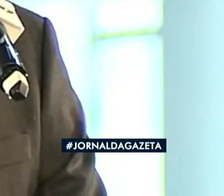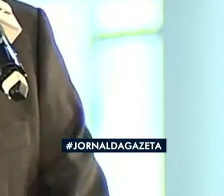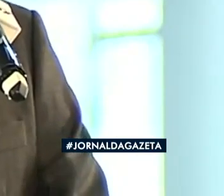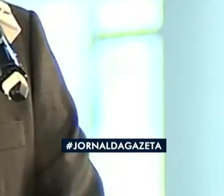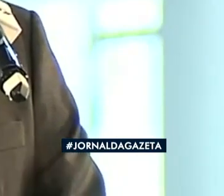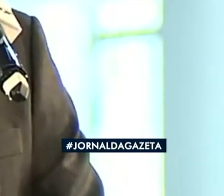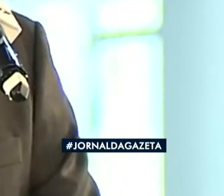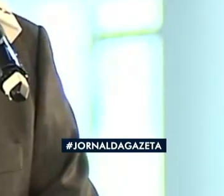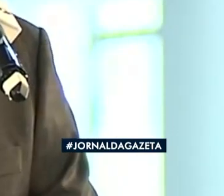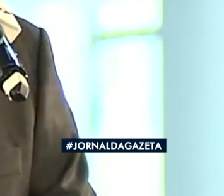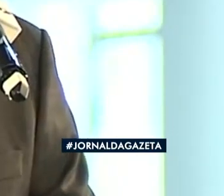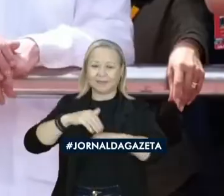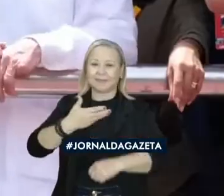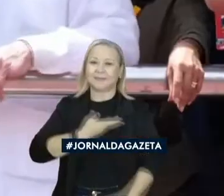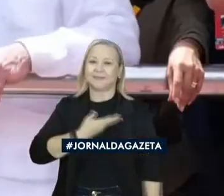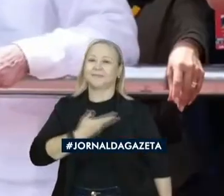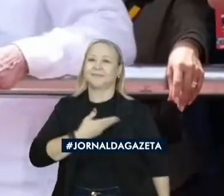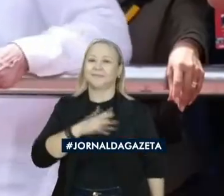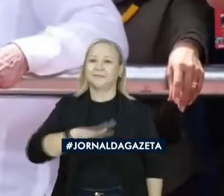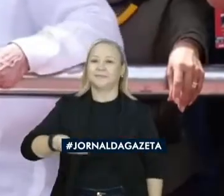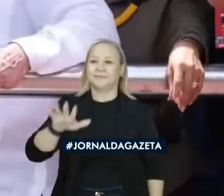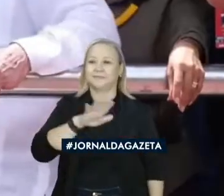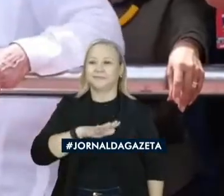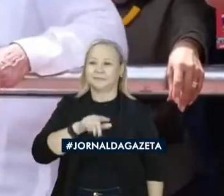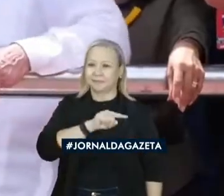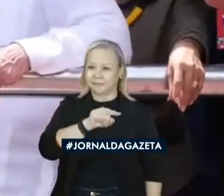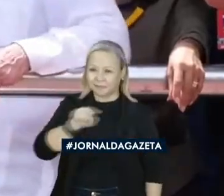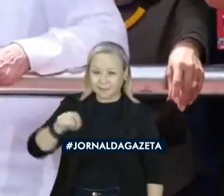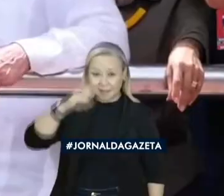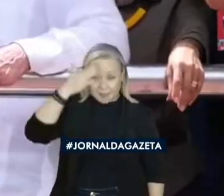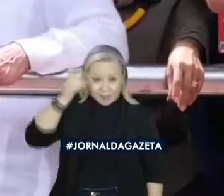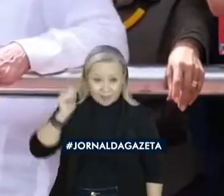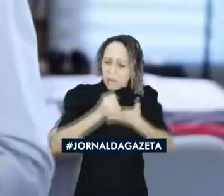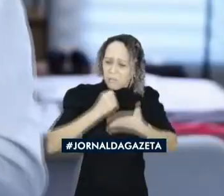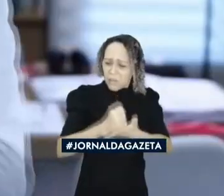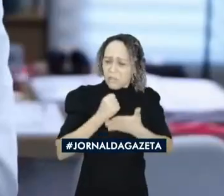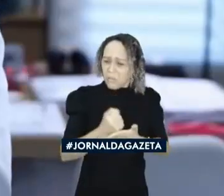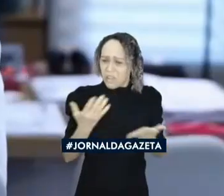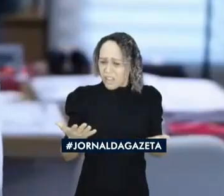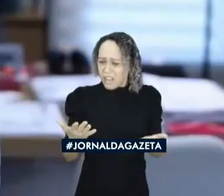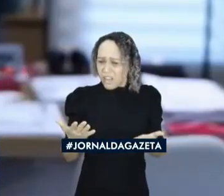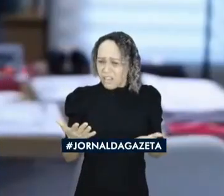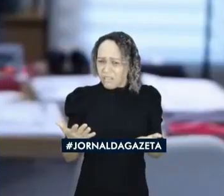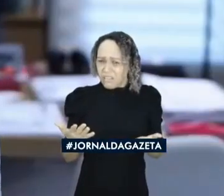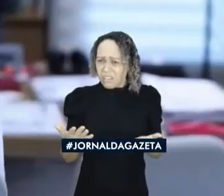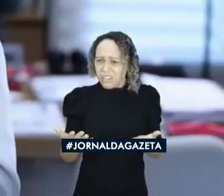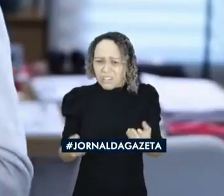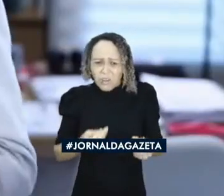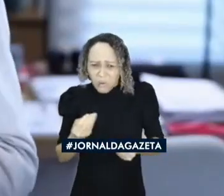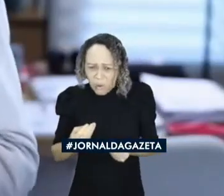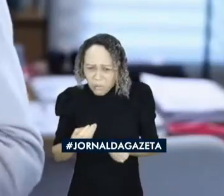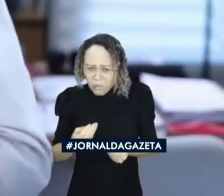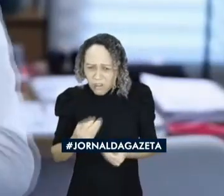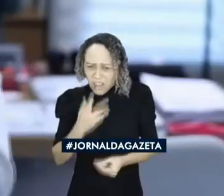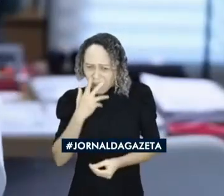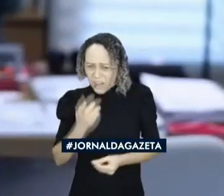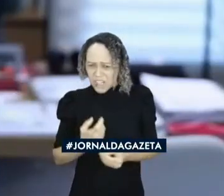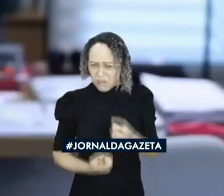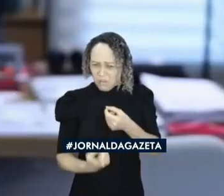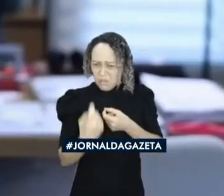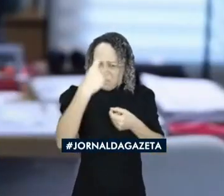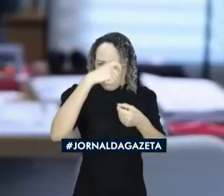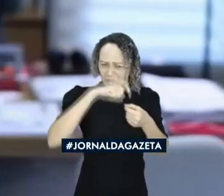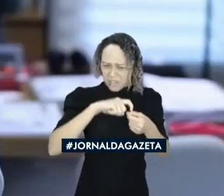Supremo Tribunal Federal, Joaquim Barbosa, de políticos como a senadora Simone Tebet e economistas ligados ao Plano Real. Eu não